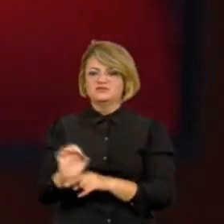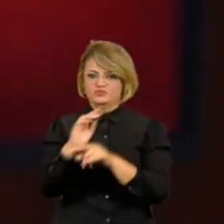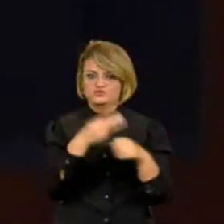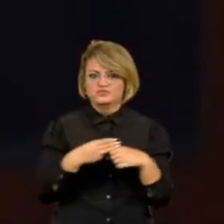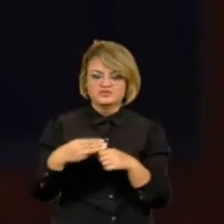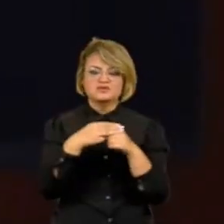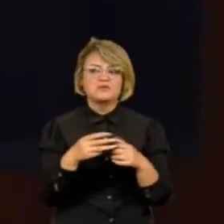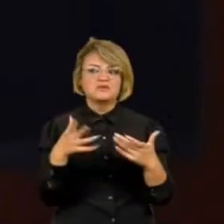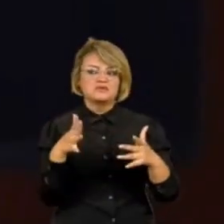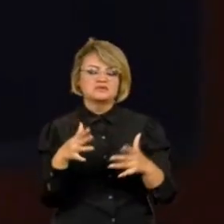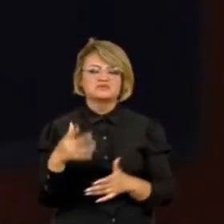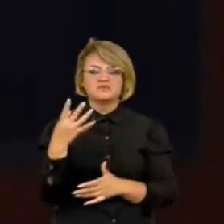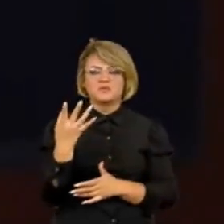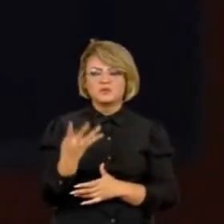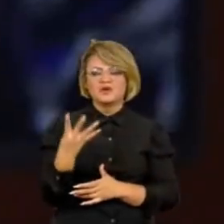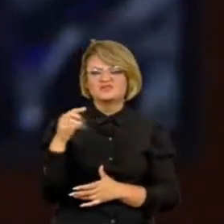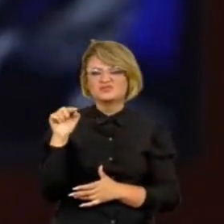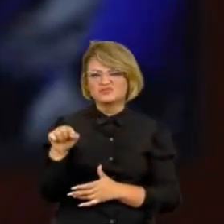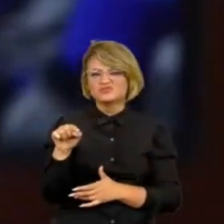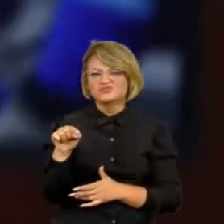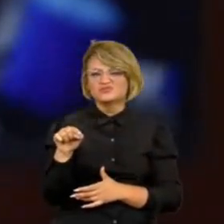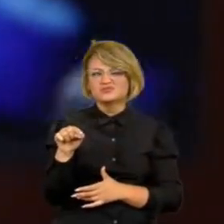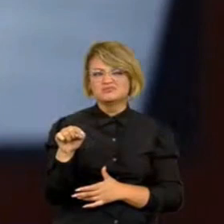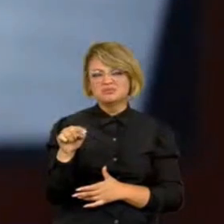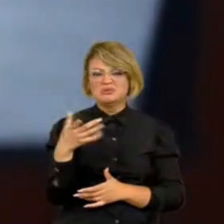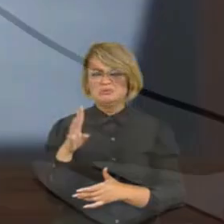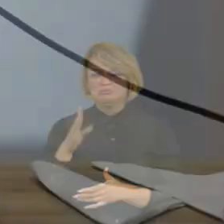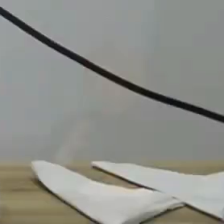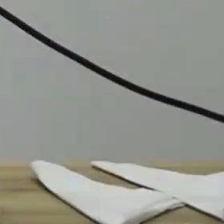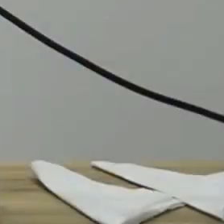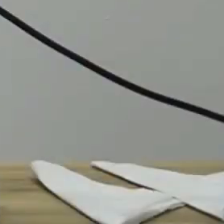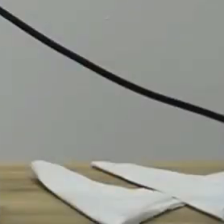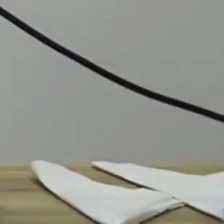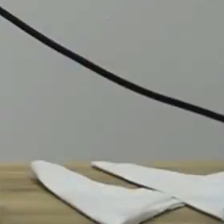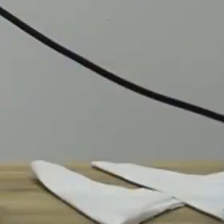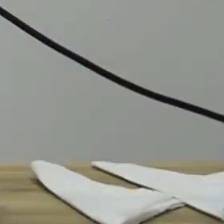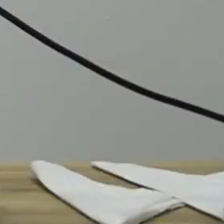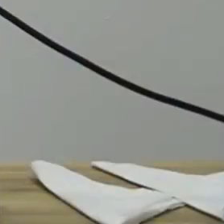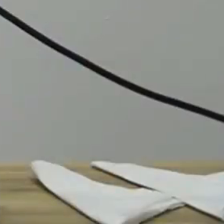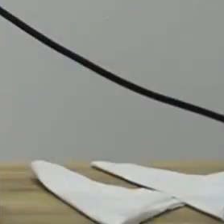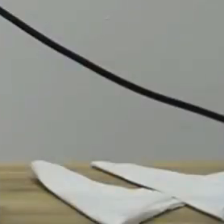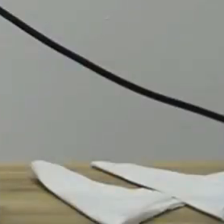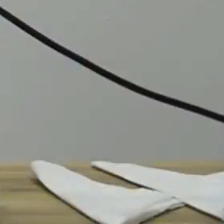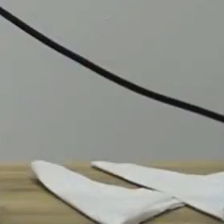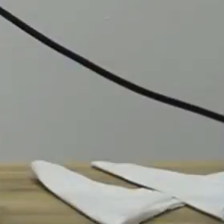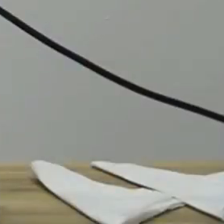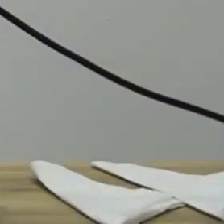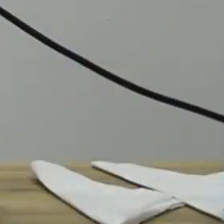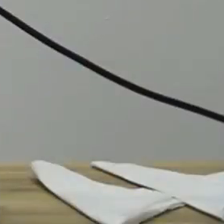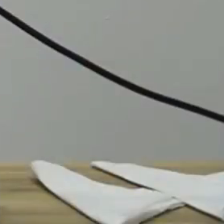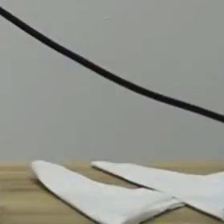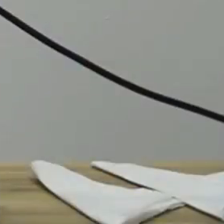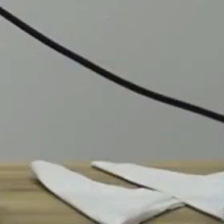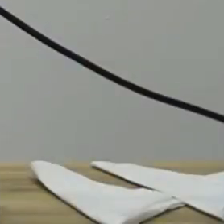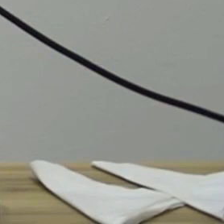4.985 municípios brasileiros, cidades brasileiras serão beneficiadas com esse programa. Então, muito bem. Boa. Nós dissemos que o presidente inaugurou